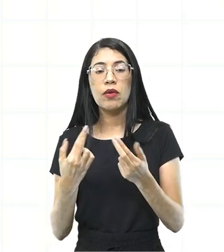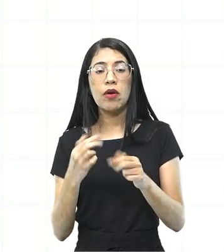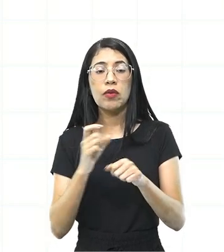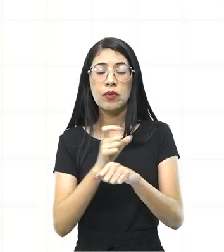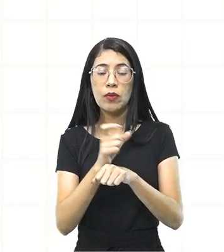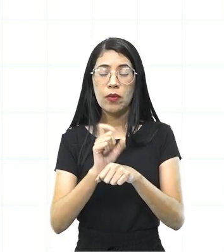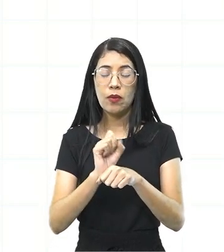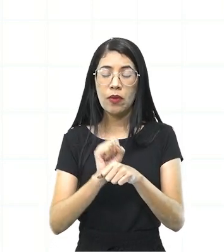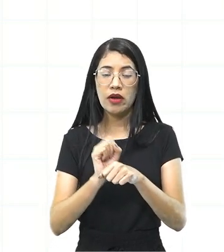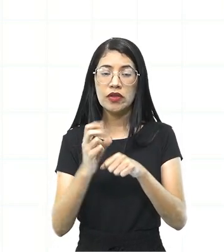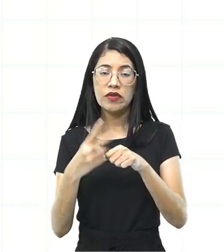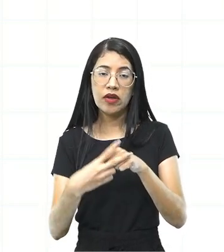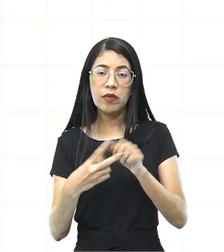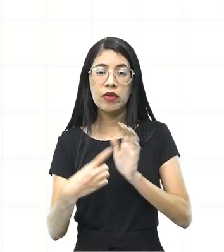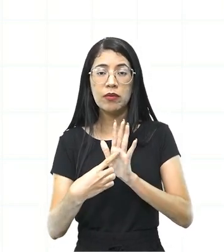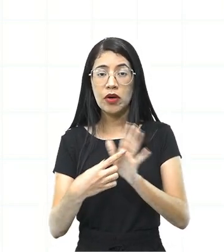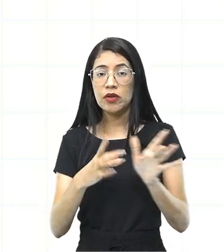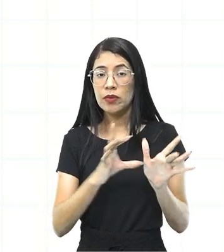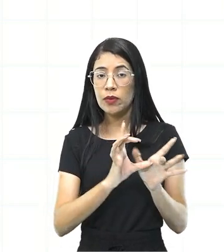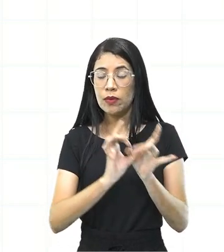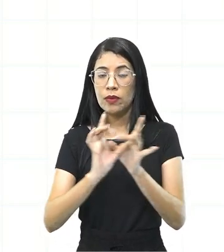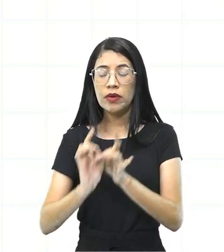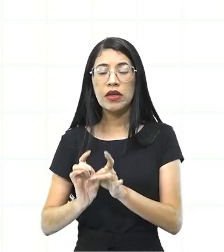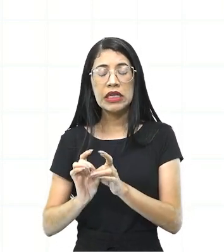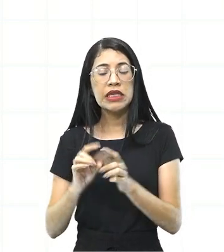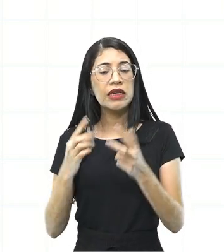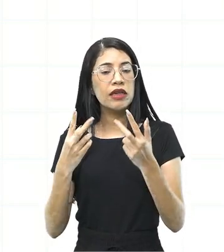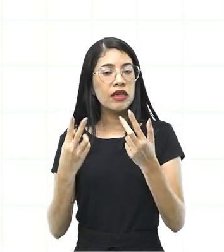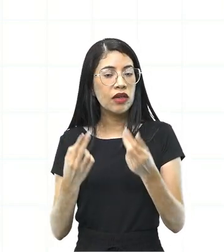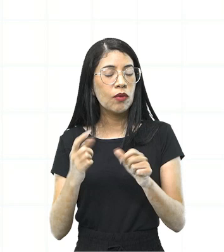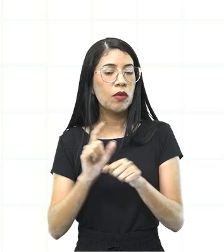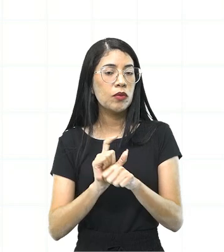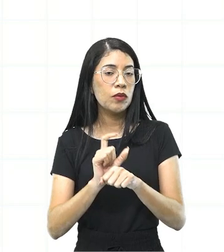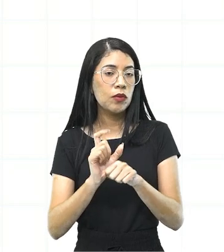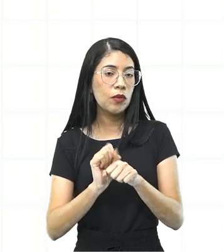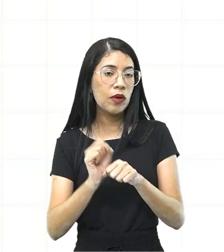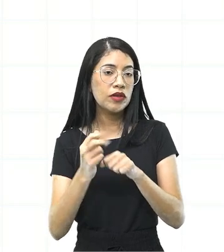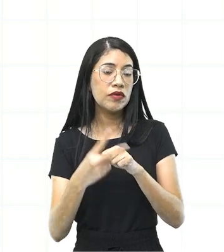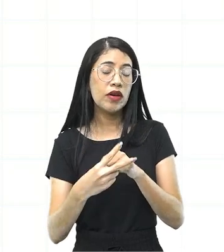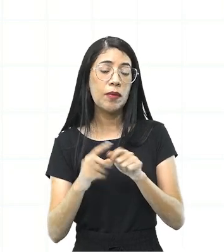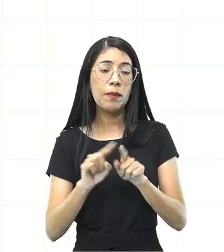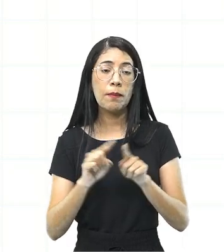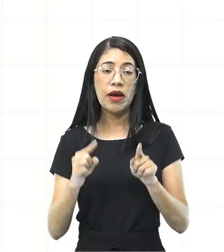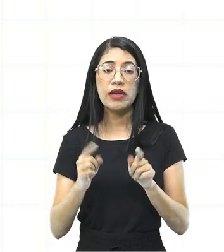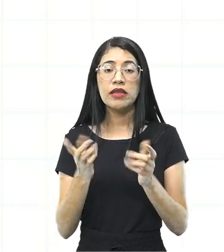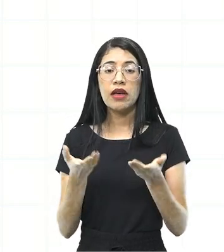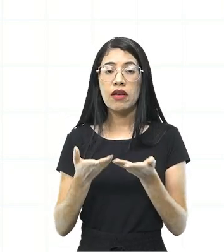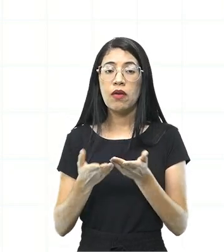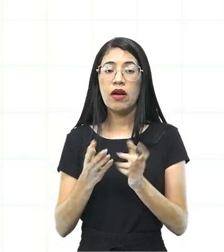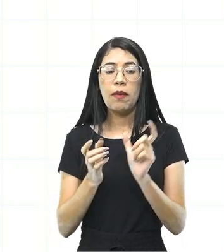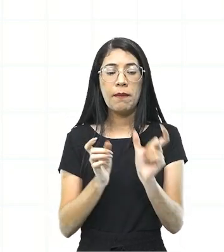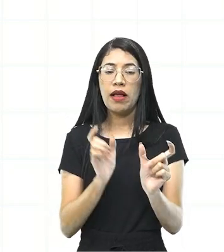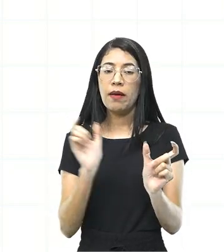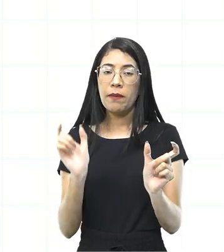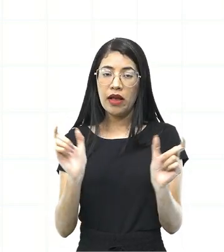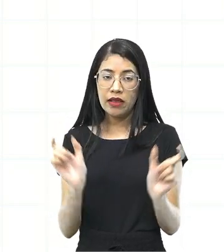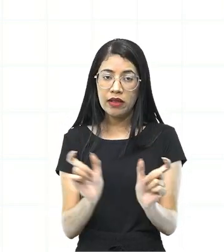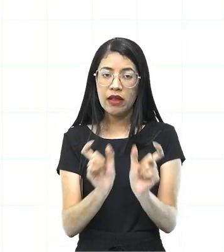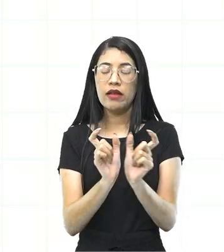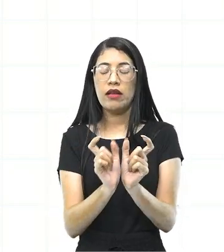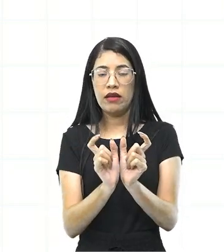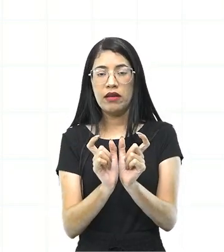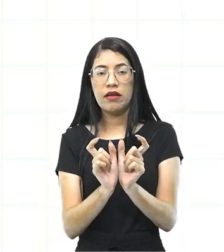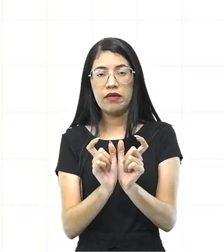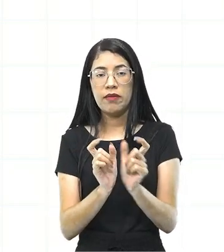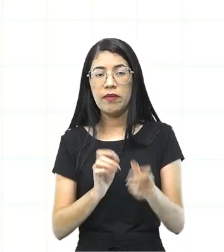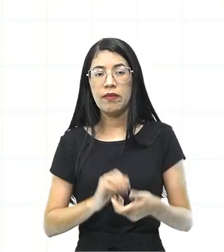e indica uma circunstância. Vai indicar a mesma circunstância do advérbio, só que agora não é só mais uma palavra, são duas palavras juntas,